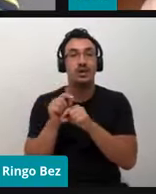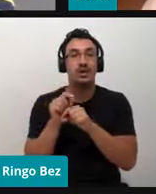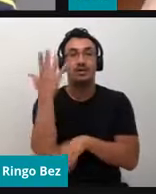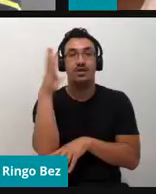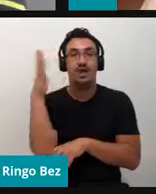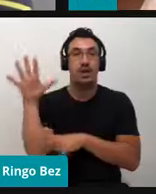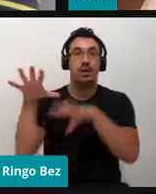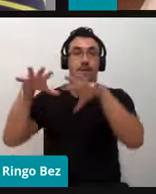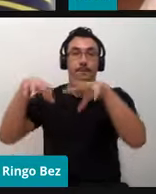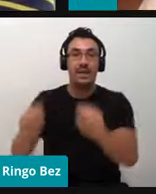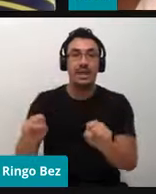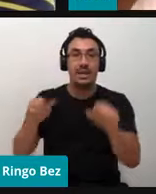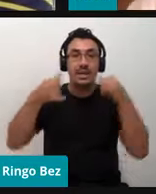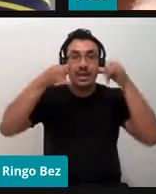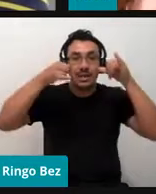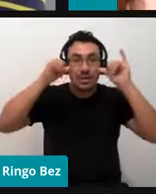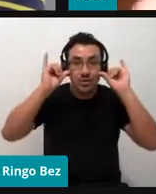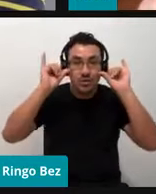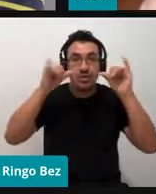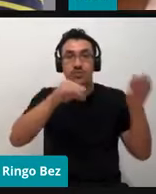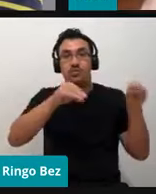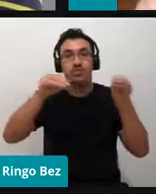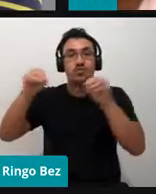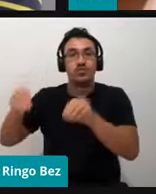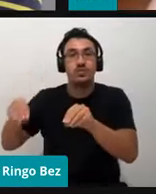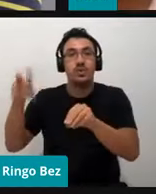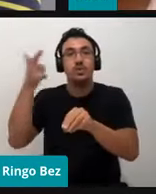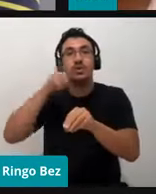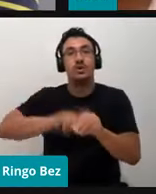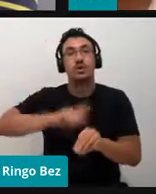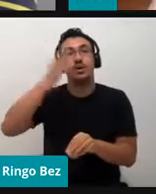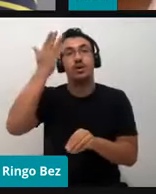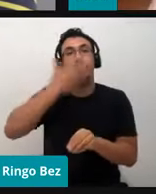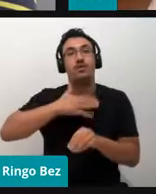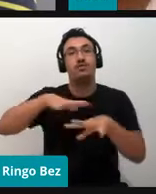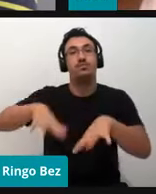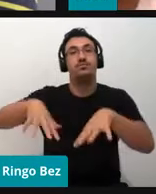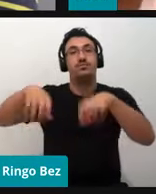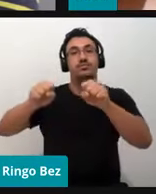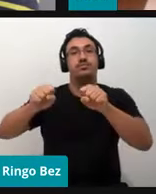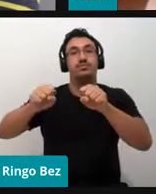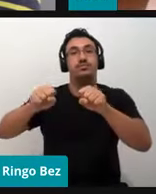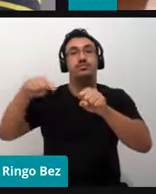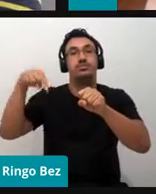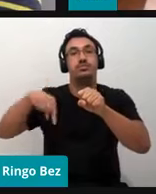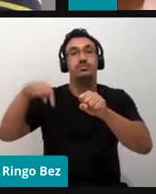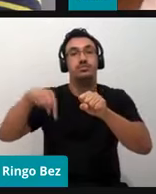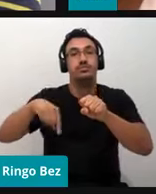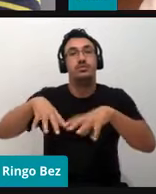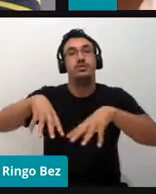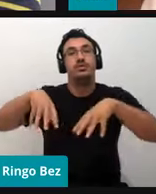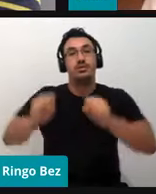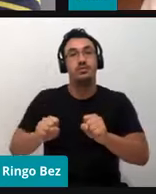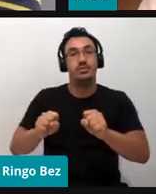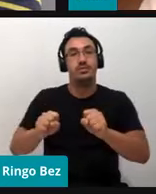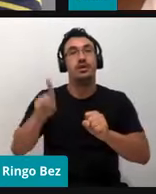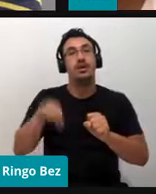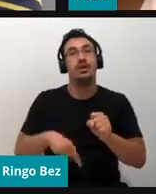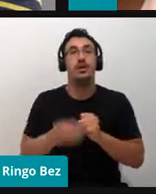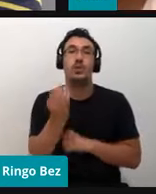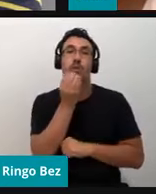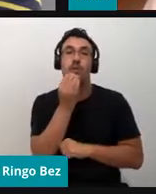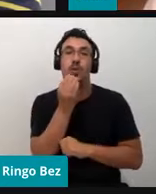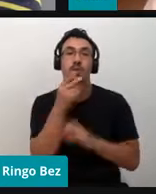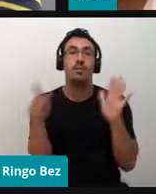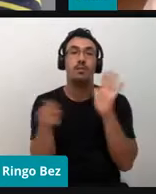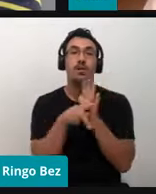meia dúzia de cabeças de gado, eles vão comprovar a sua posse sobre a terra. E isso é uma decorrência clara do afrouxamento da